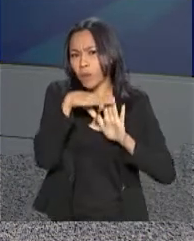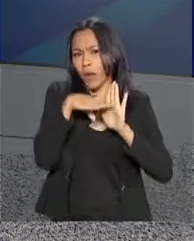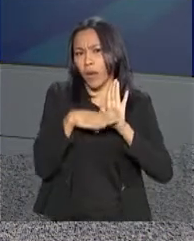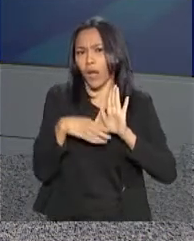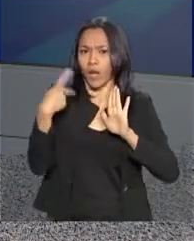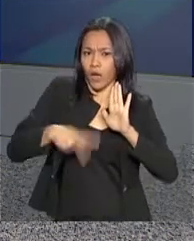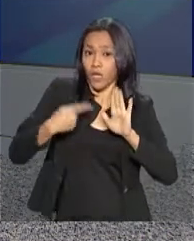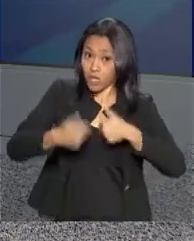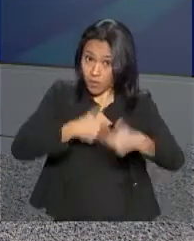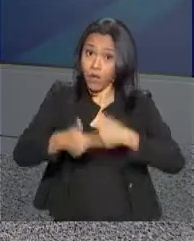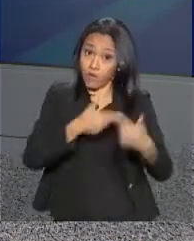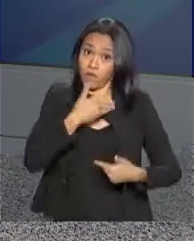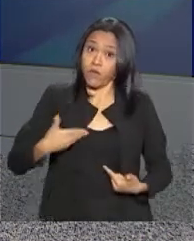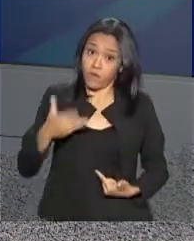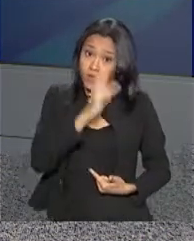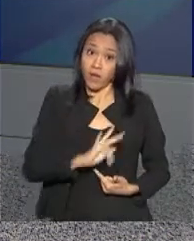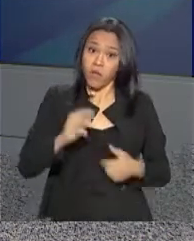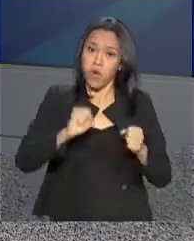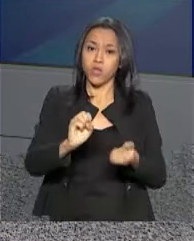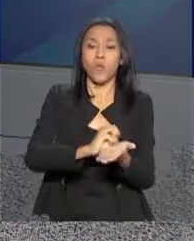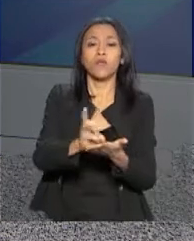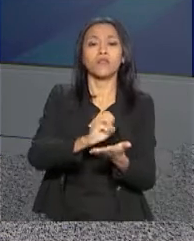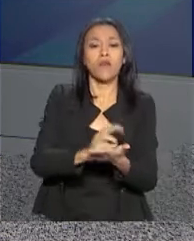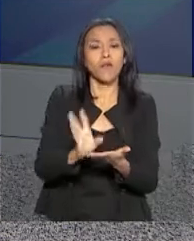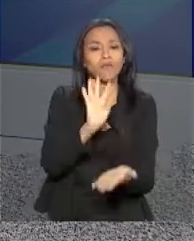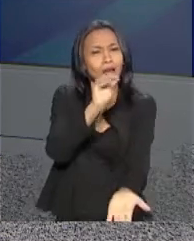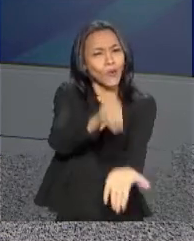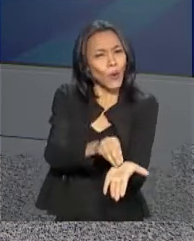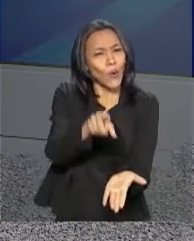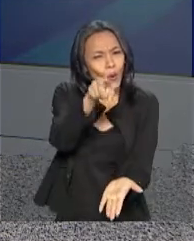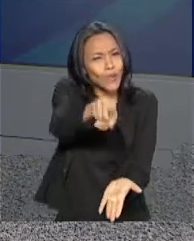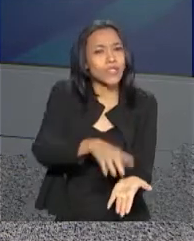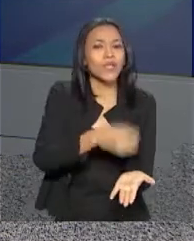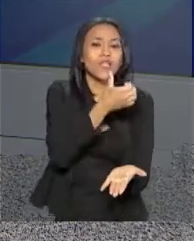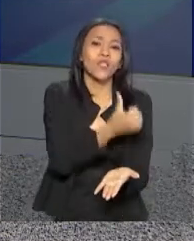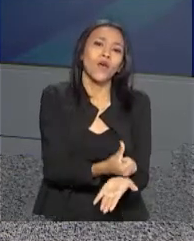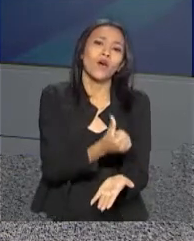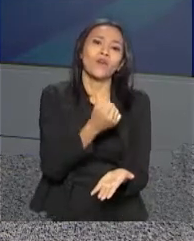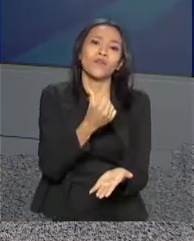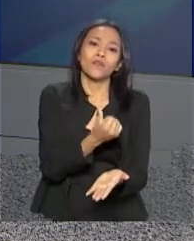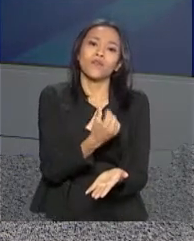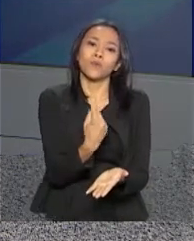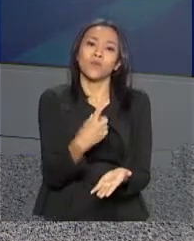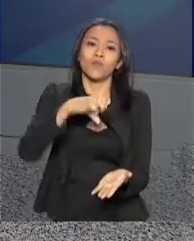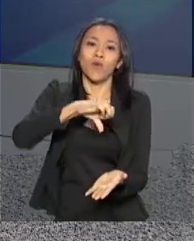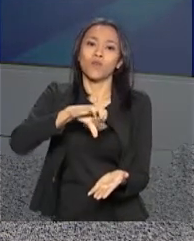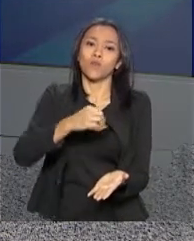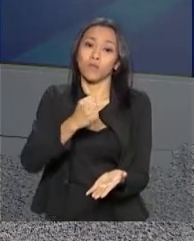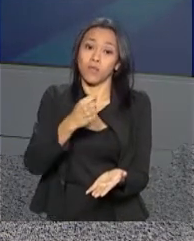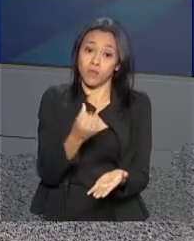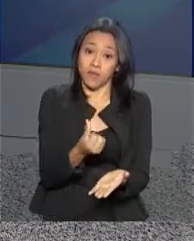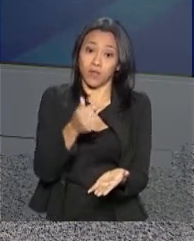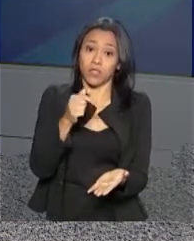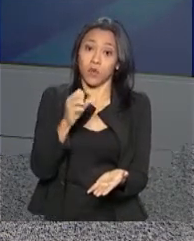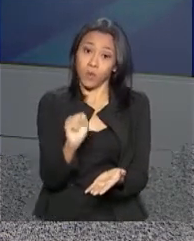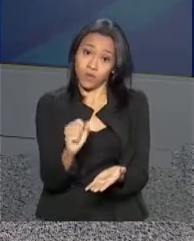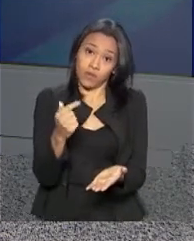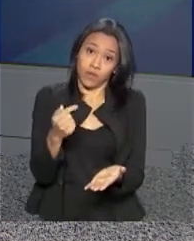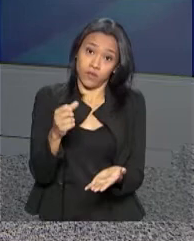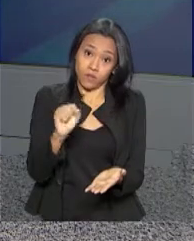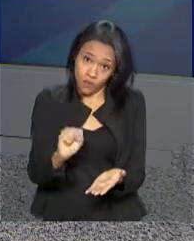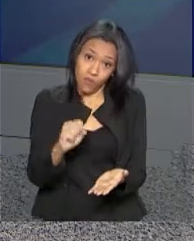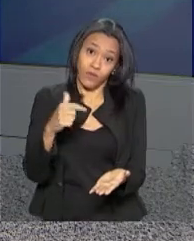ações do governo federal para o nosso axapi anote aí o número 998 6 7 8